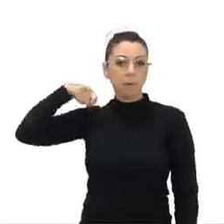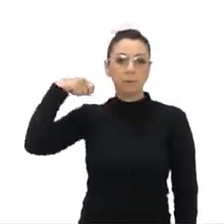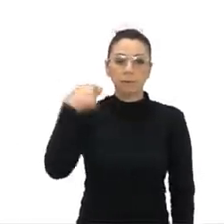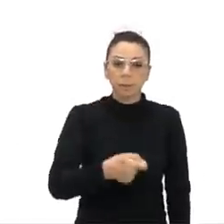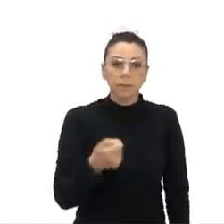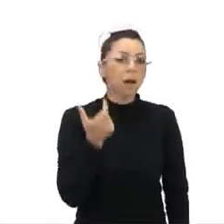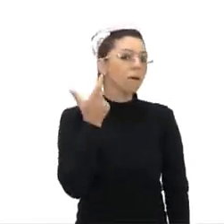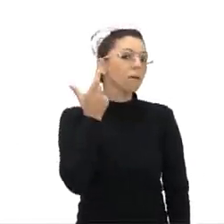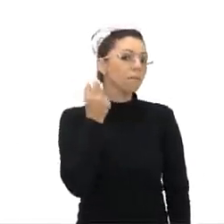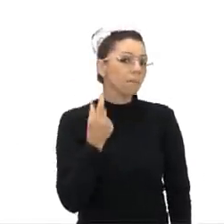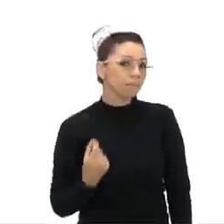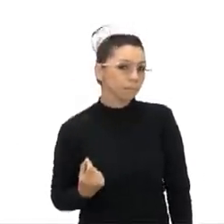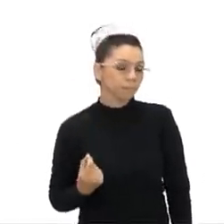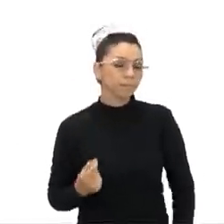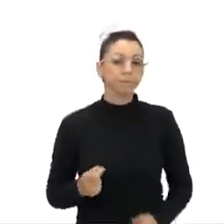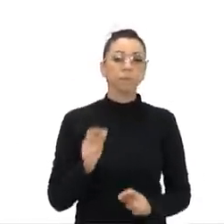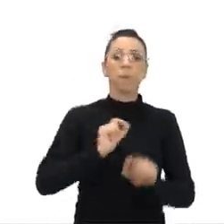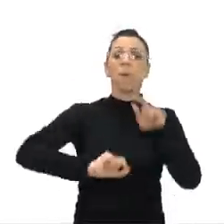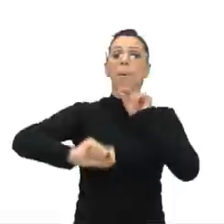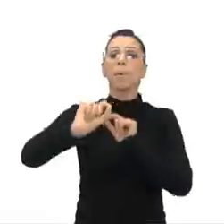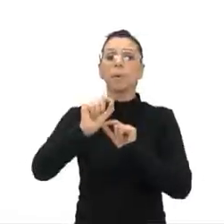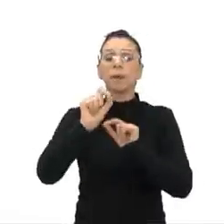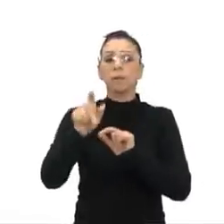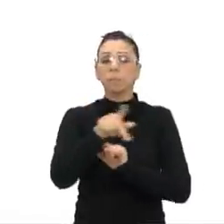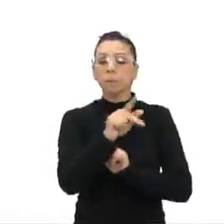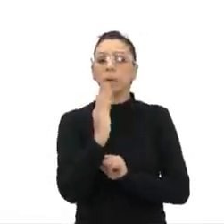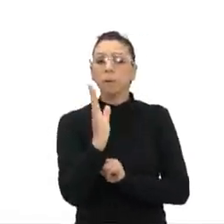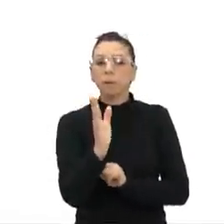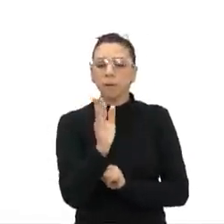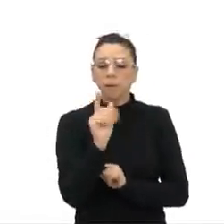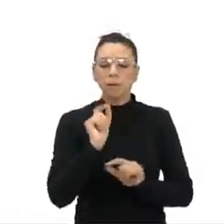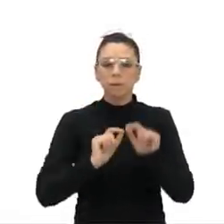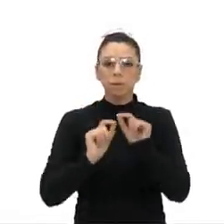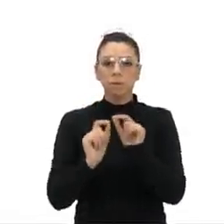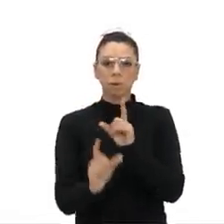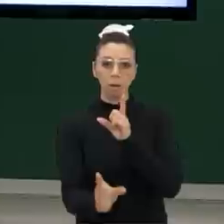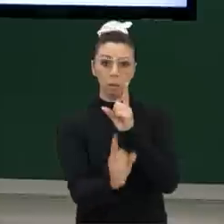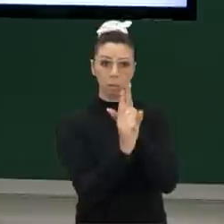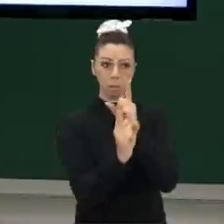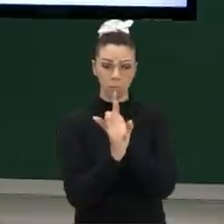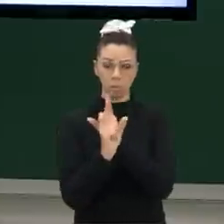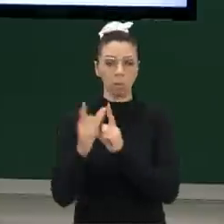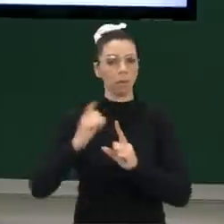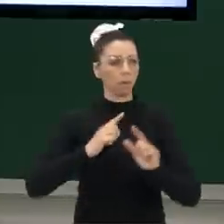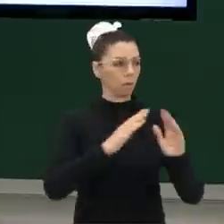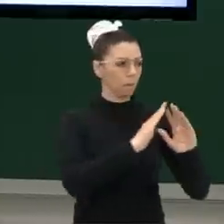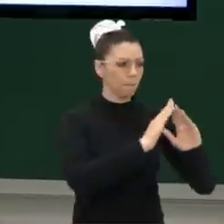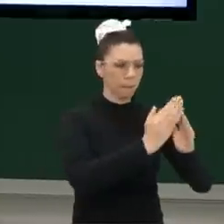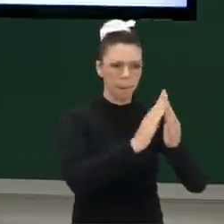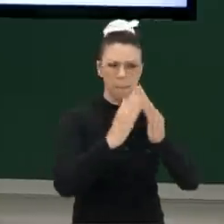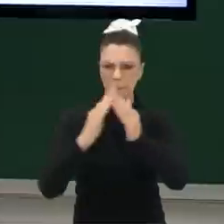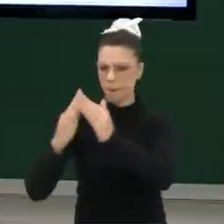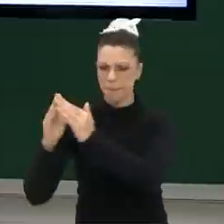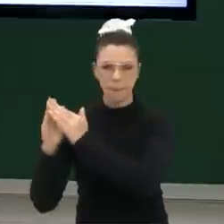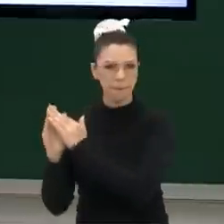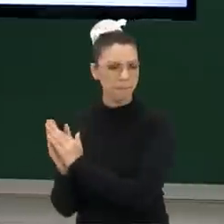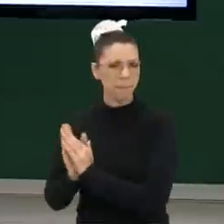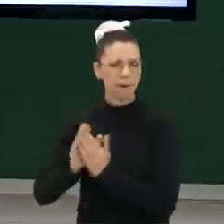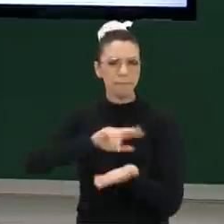que vocês encontrem aqui? Nós temos várias casas e essas